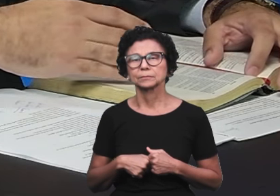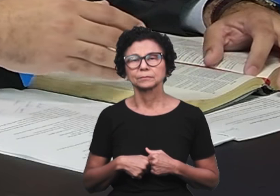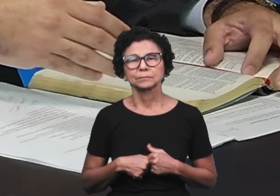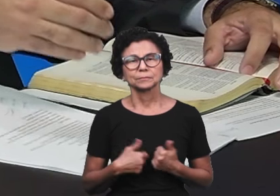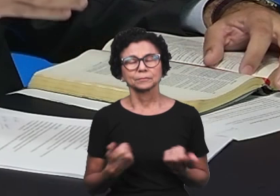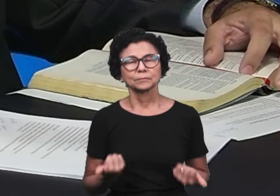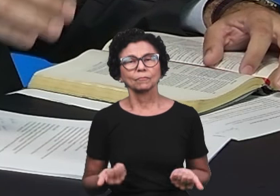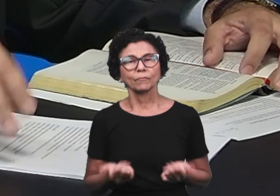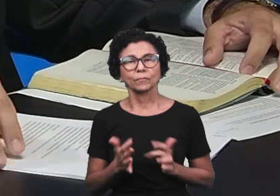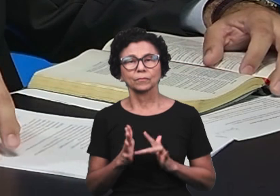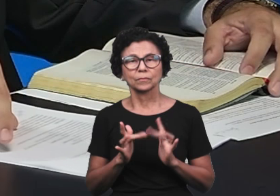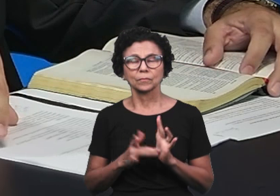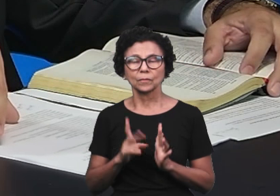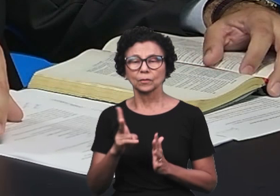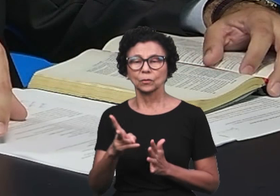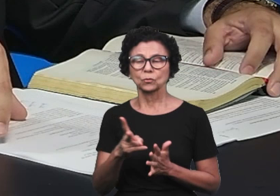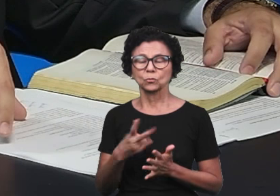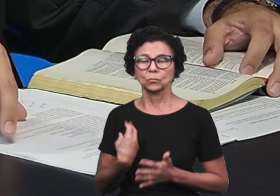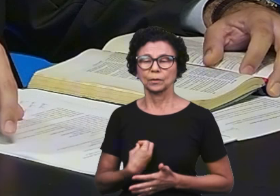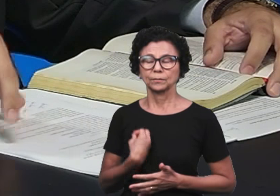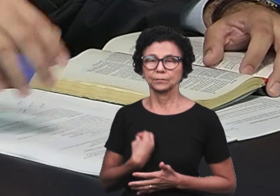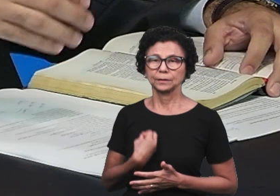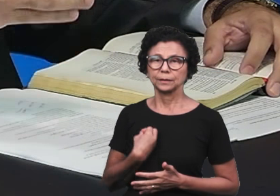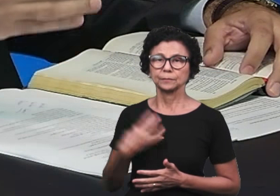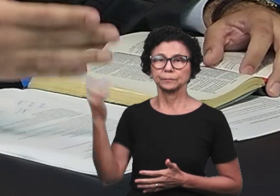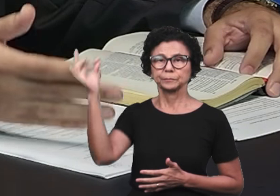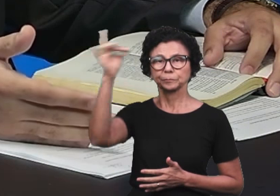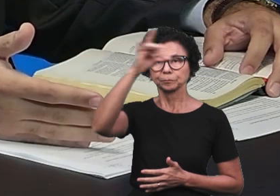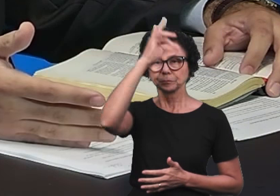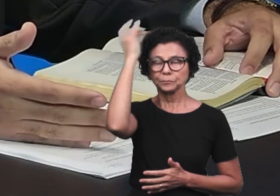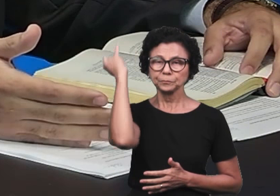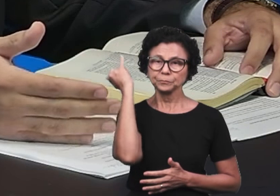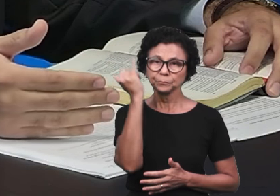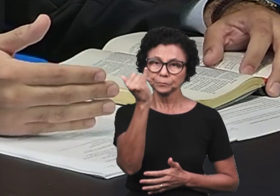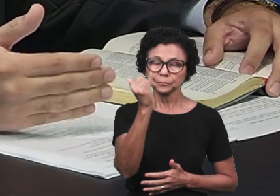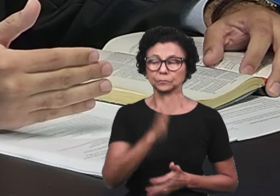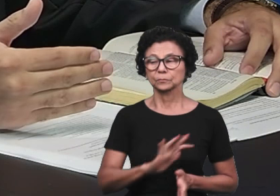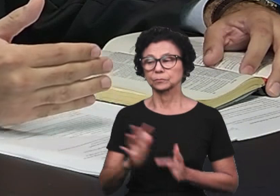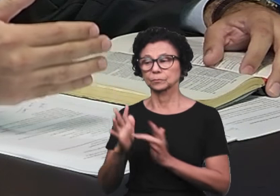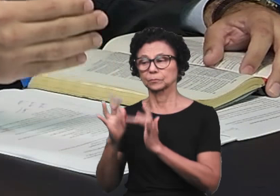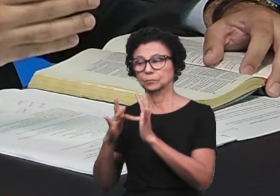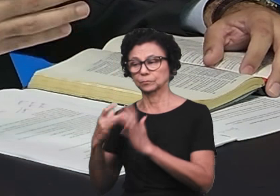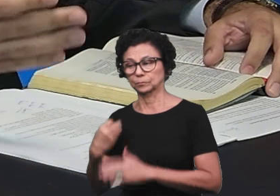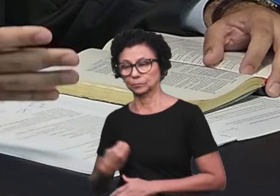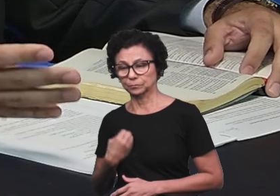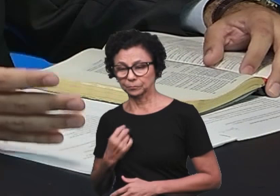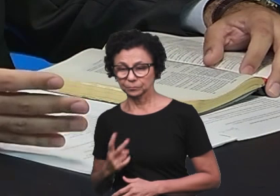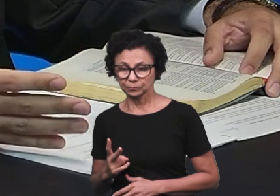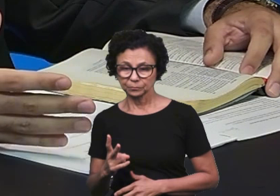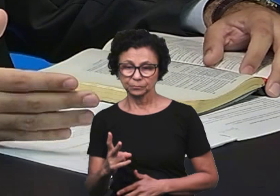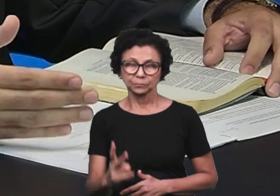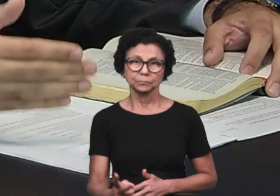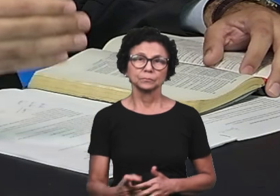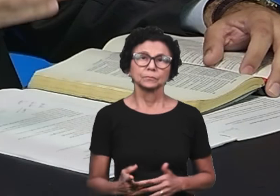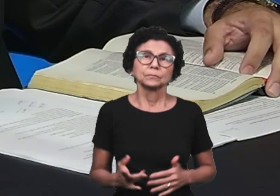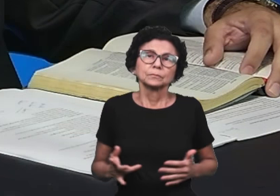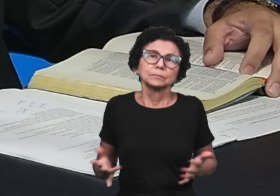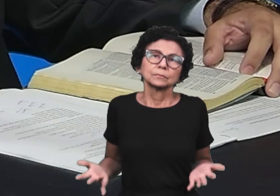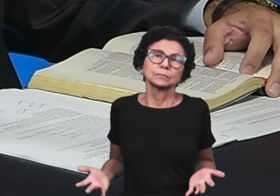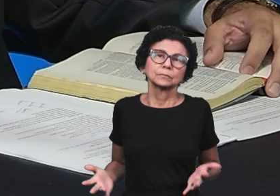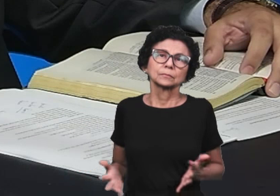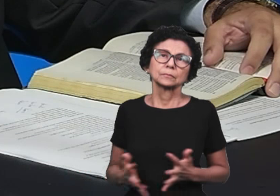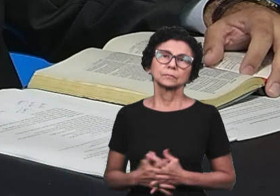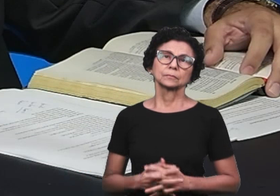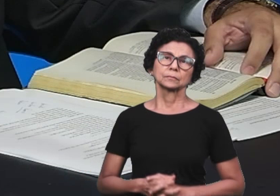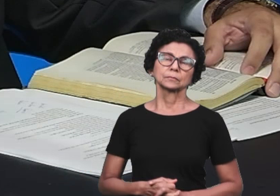né? O Espírito Santo continua revelando que Jesus está vivo. Hoje ele não tem mais coroa de espinhos, ele tem uma coroa